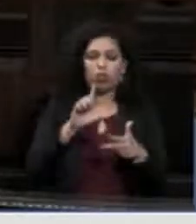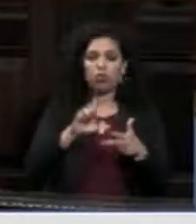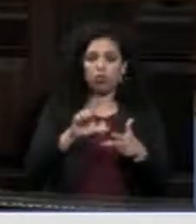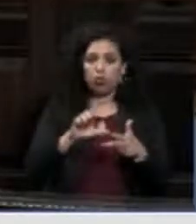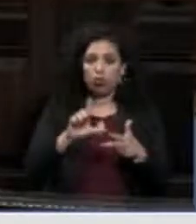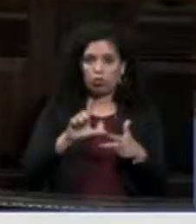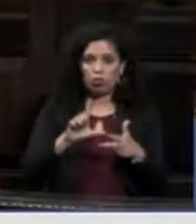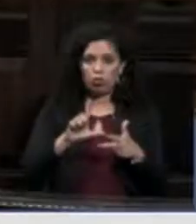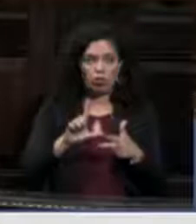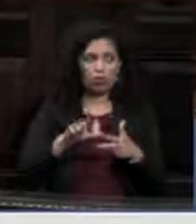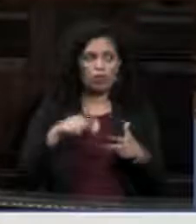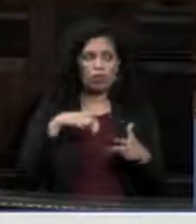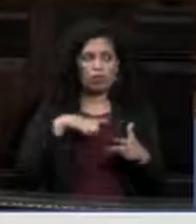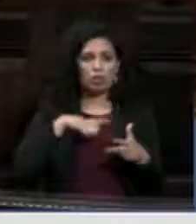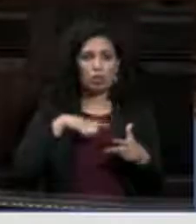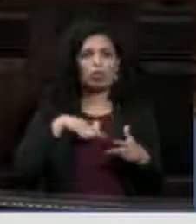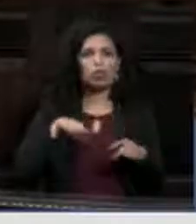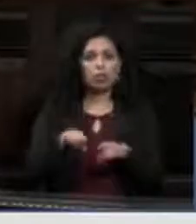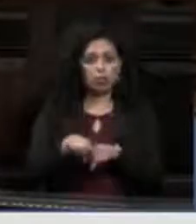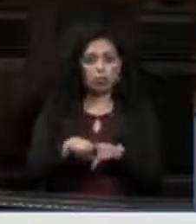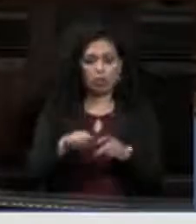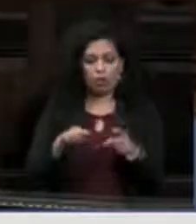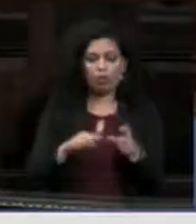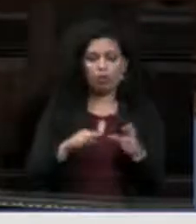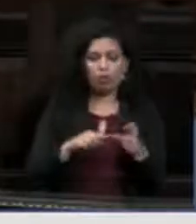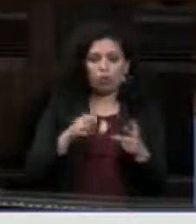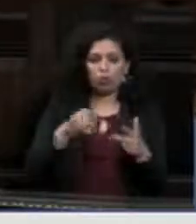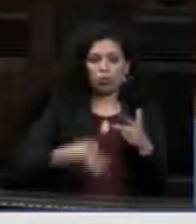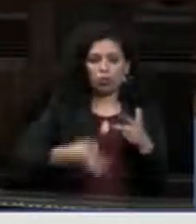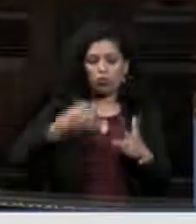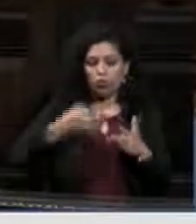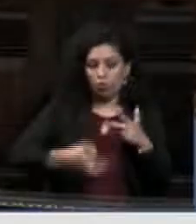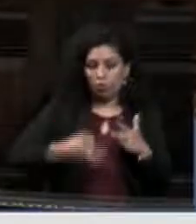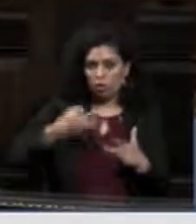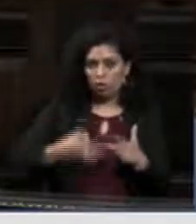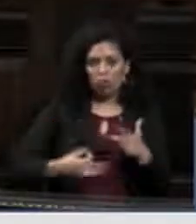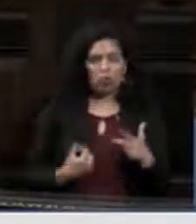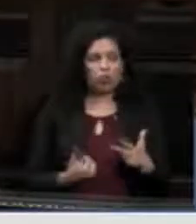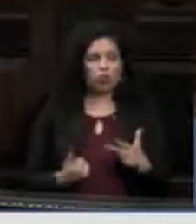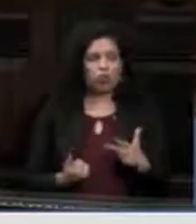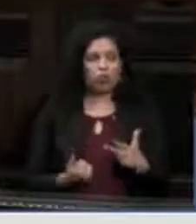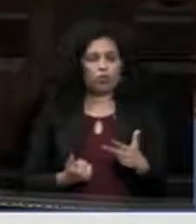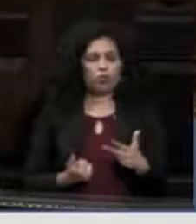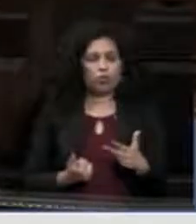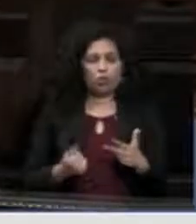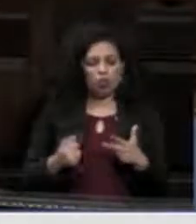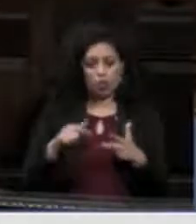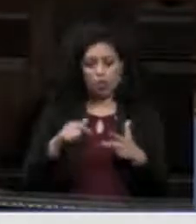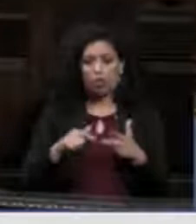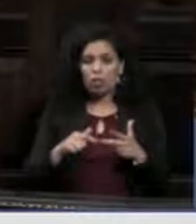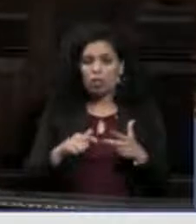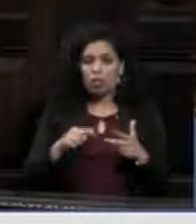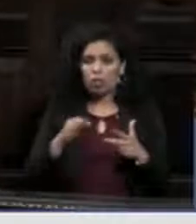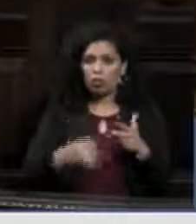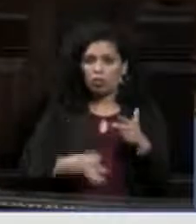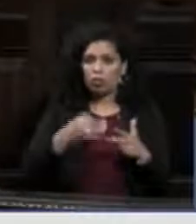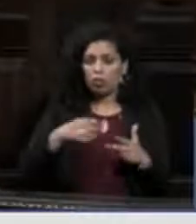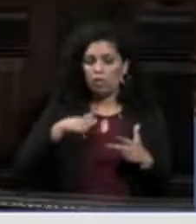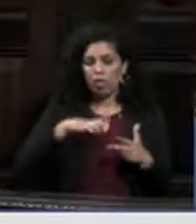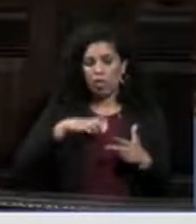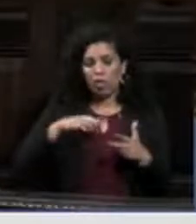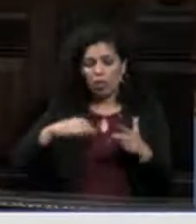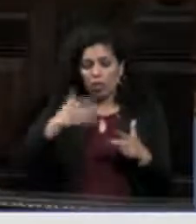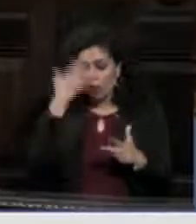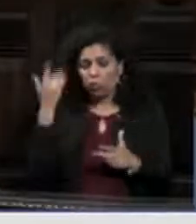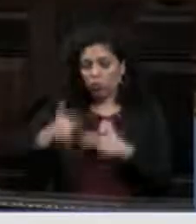Judiciário, os juízes são os membros do poder, os desembargadores, sendo o conjunto dos funcionários,